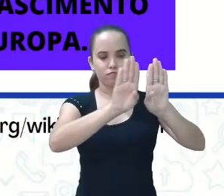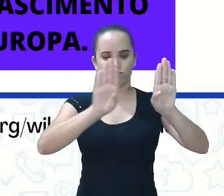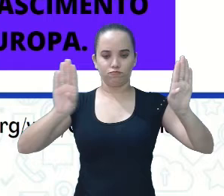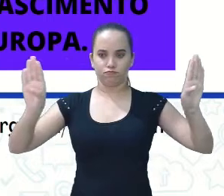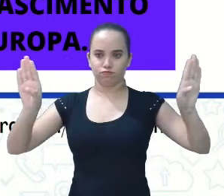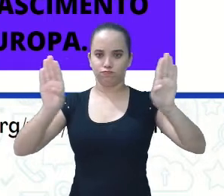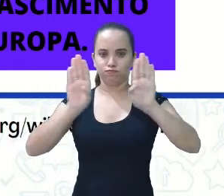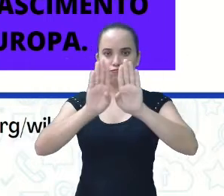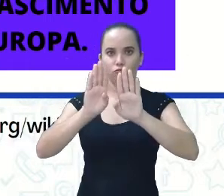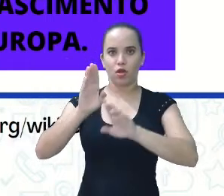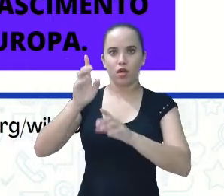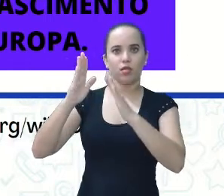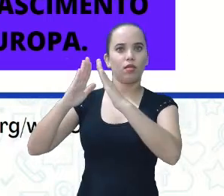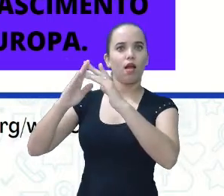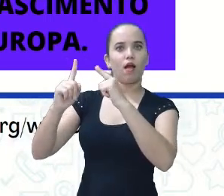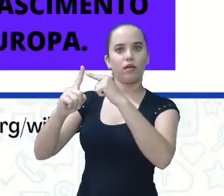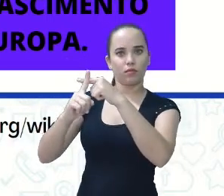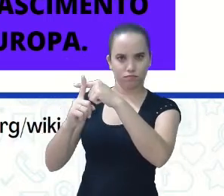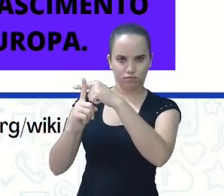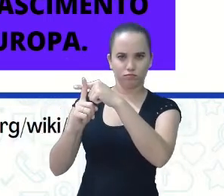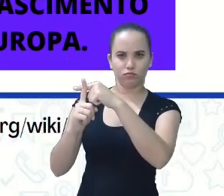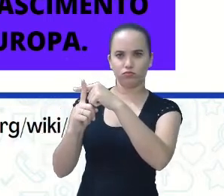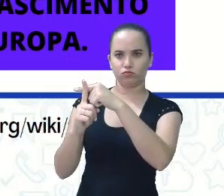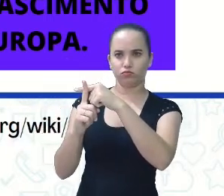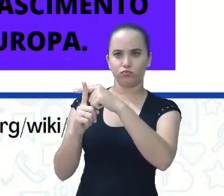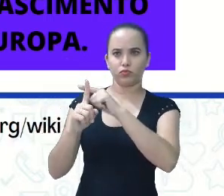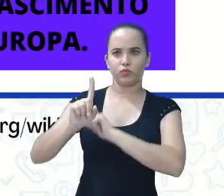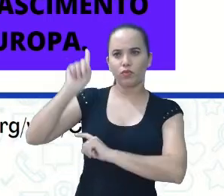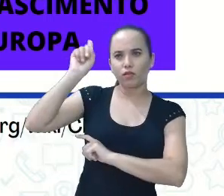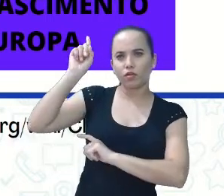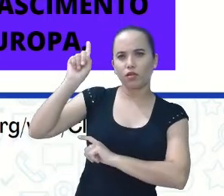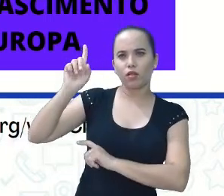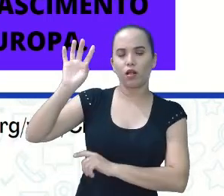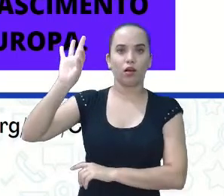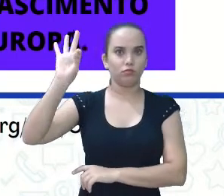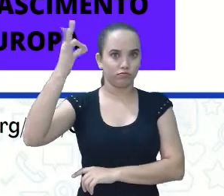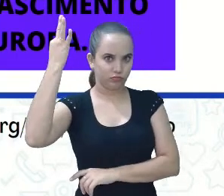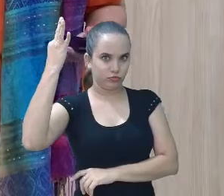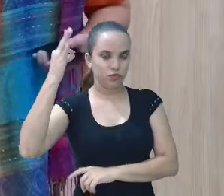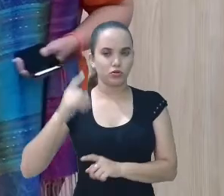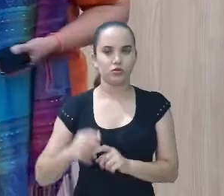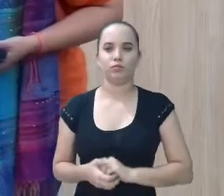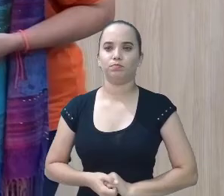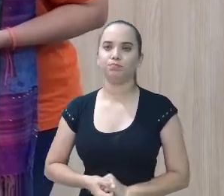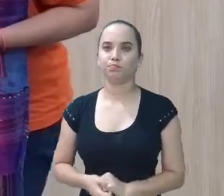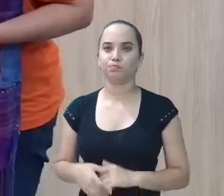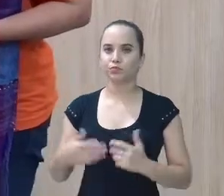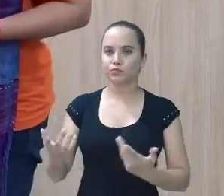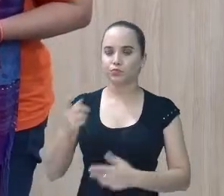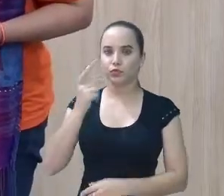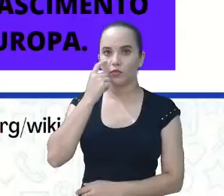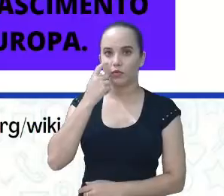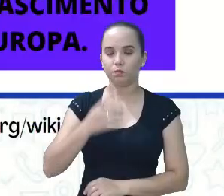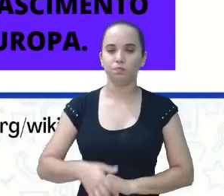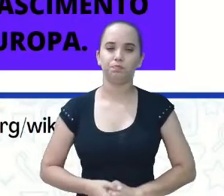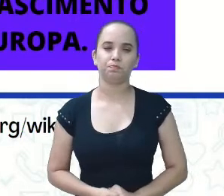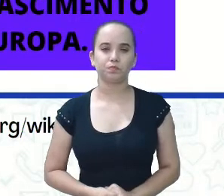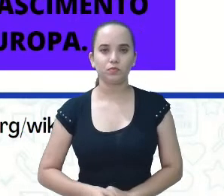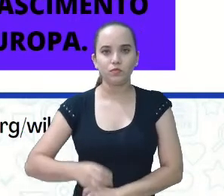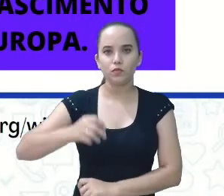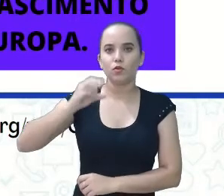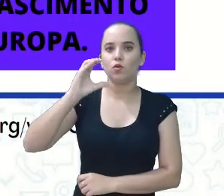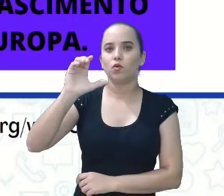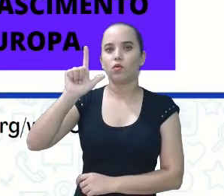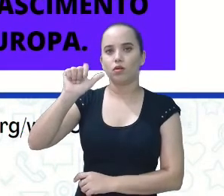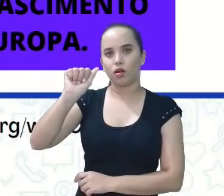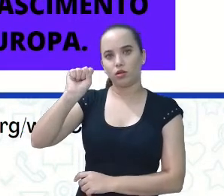tá? Mas, coloquei ela logo aqui de cara, vê que linda, gente. O classicismo, ele foi um